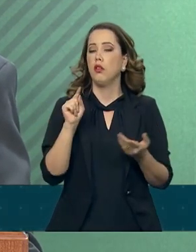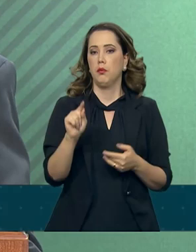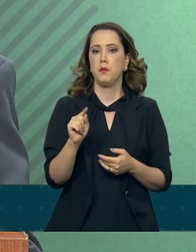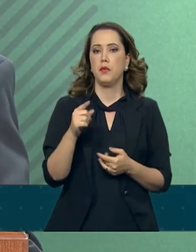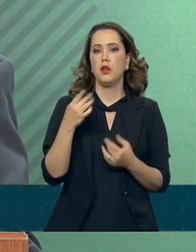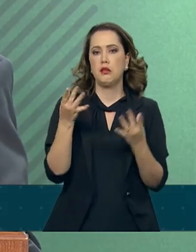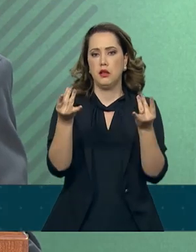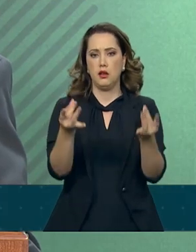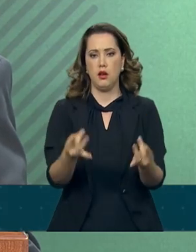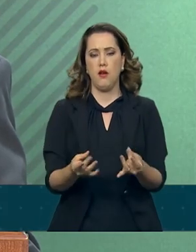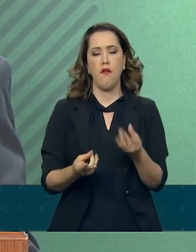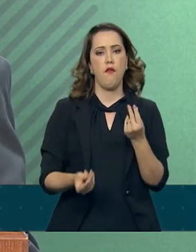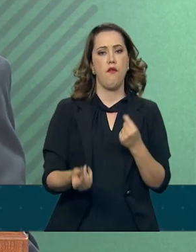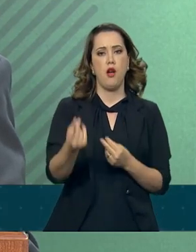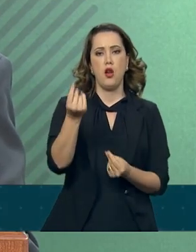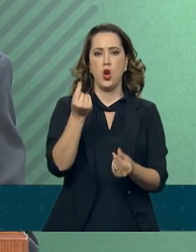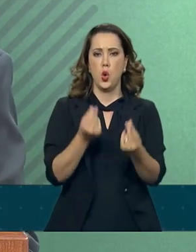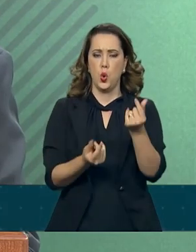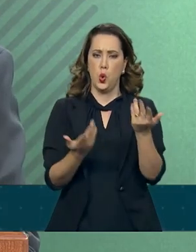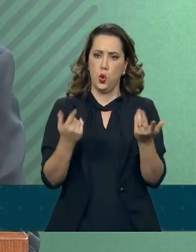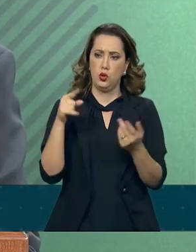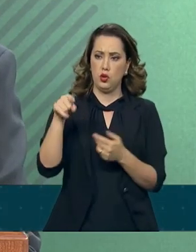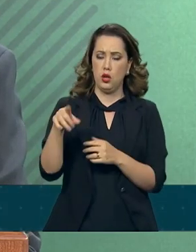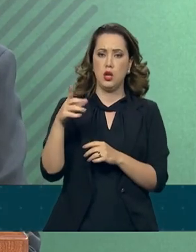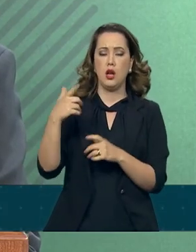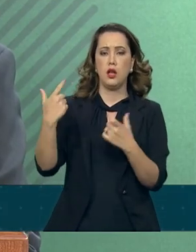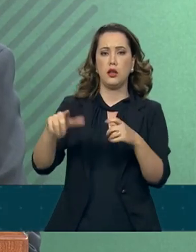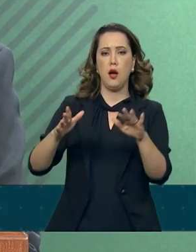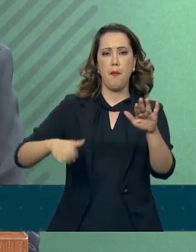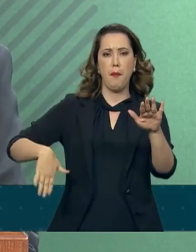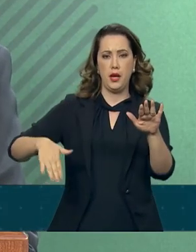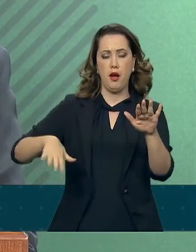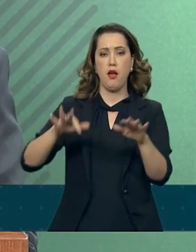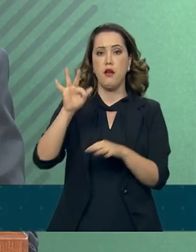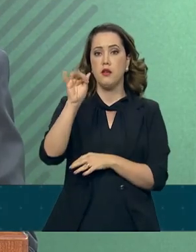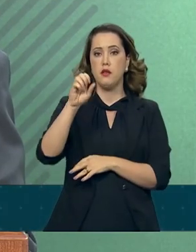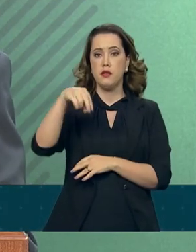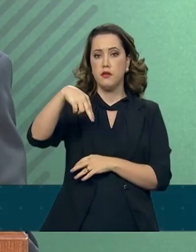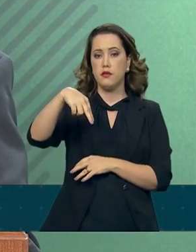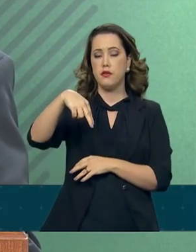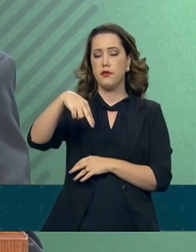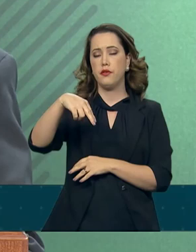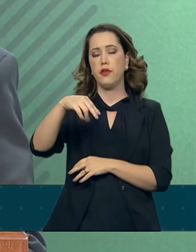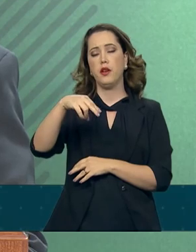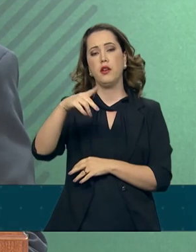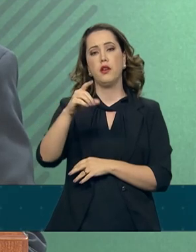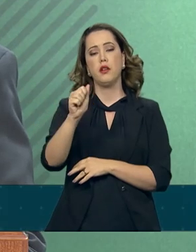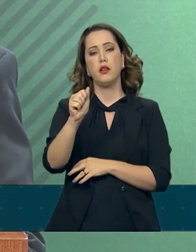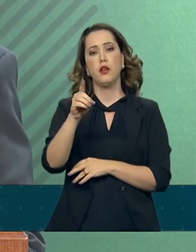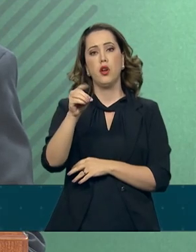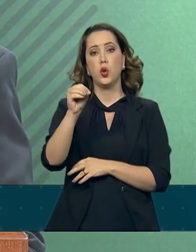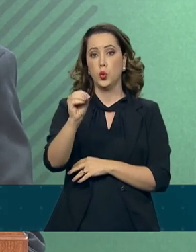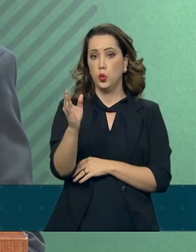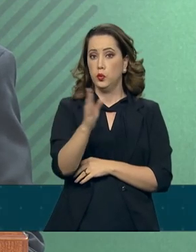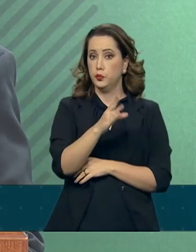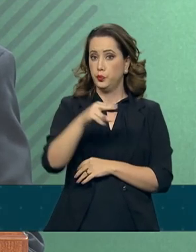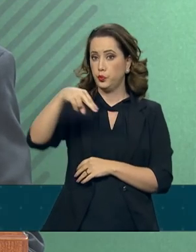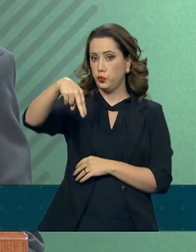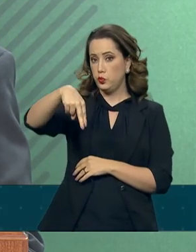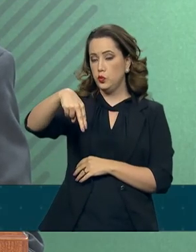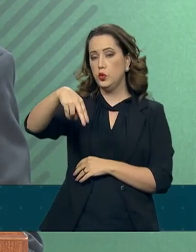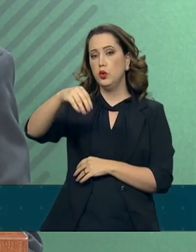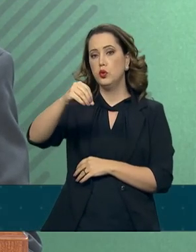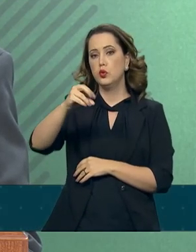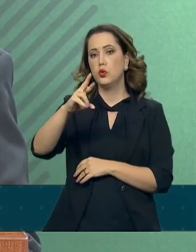especificamente sobre a questão de fernando de noronha na próxima quinta-feira o ministro do meio ambiente